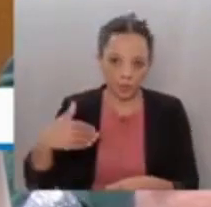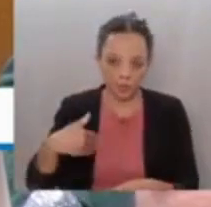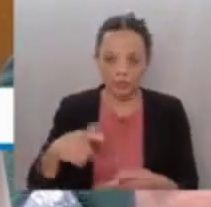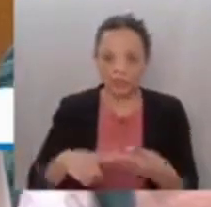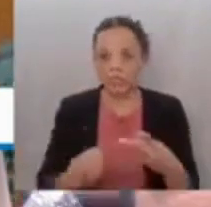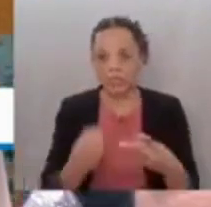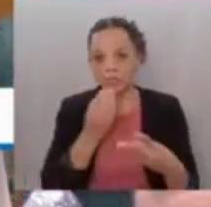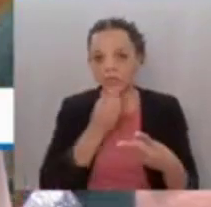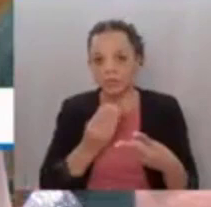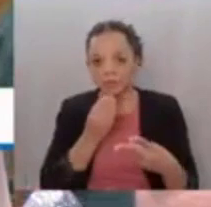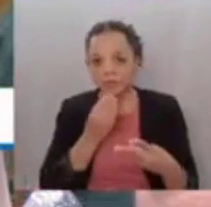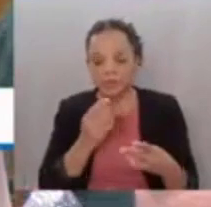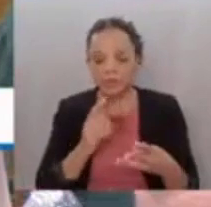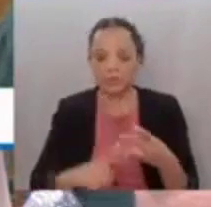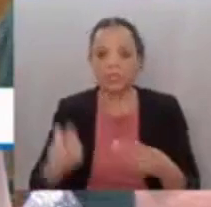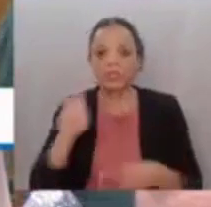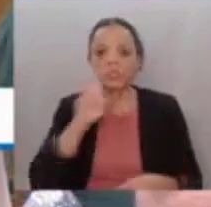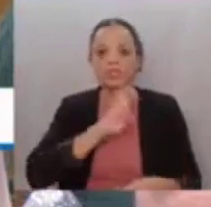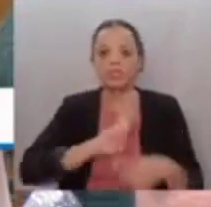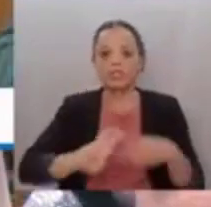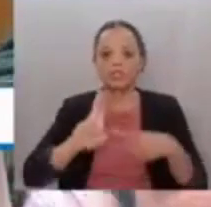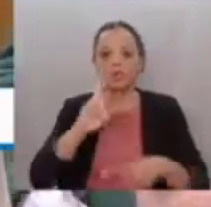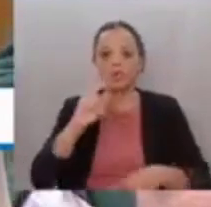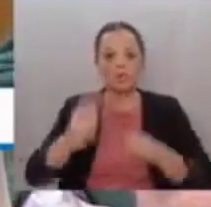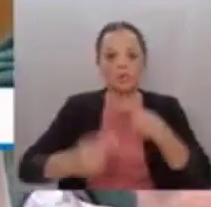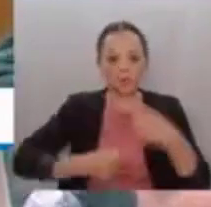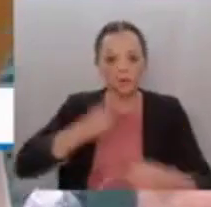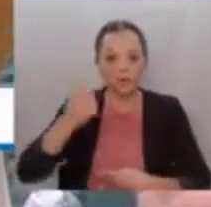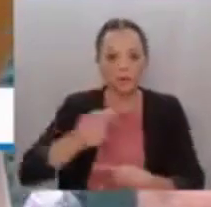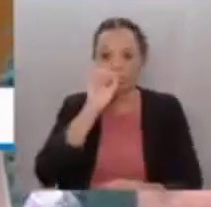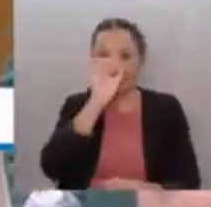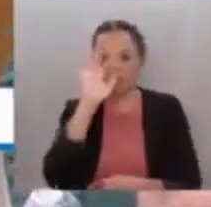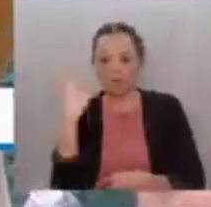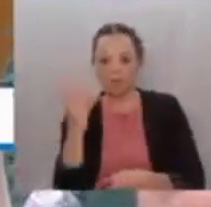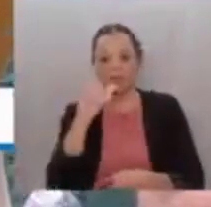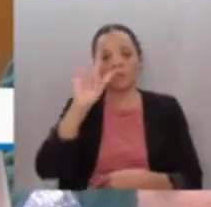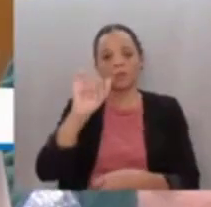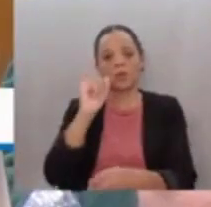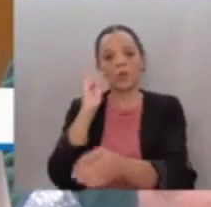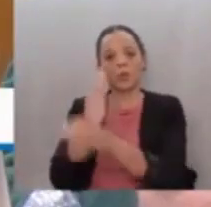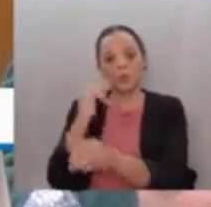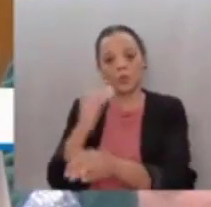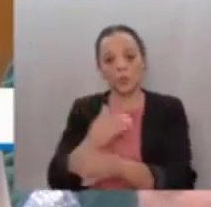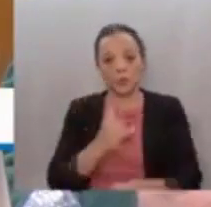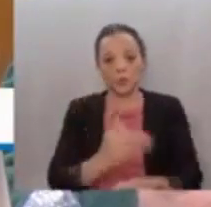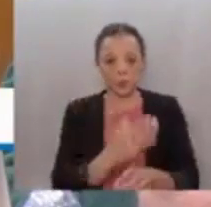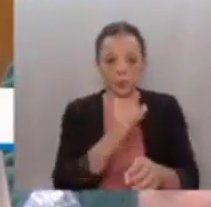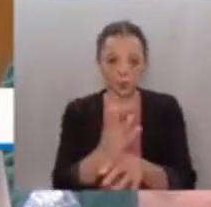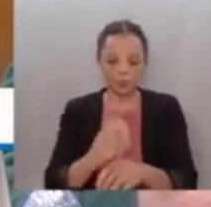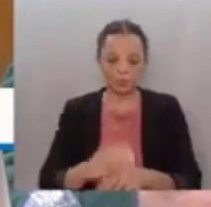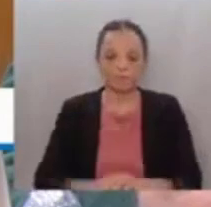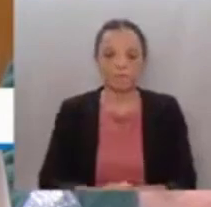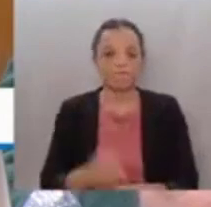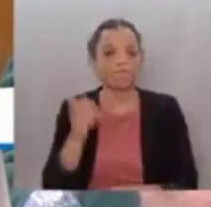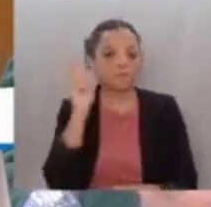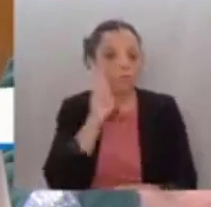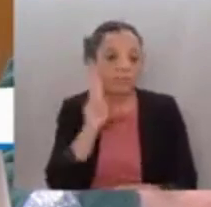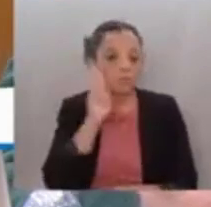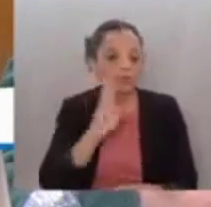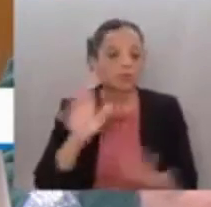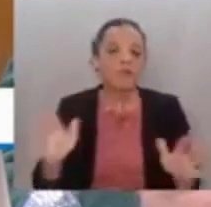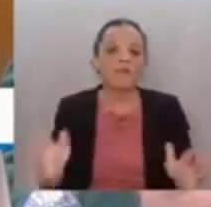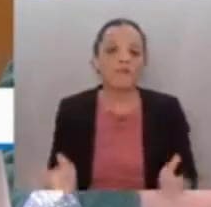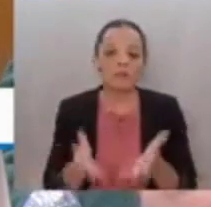energias renováveis, do ambiente, entre tantas outras. Valorizamos a promoção que é feita pelo município